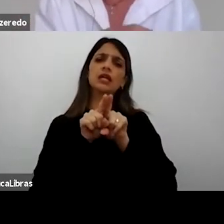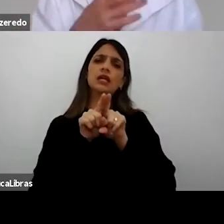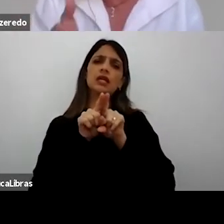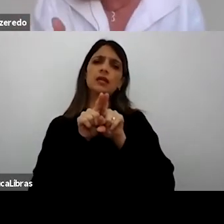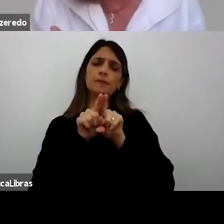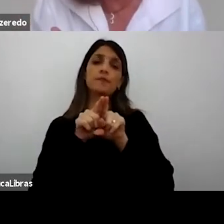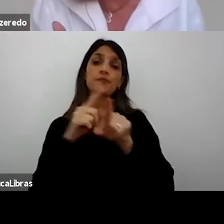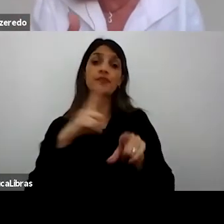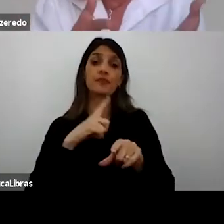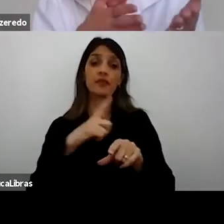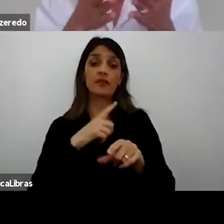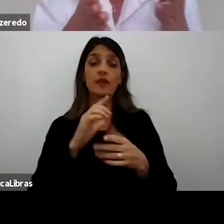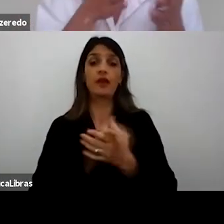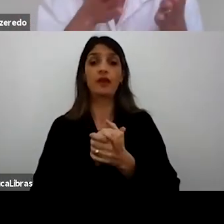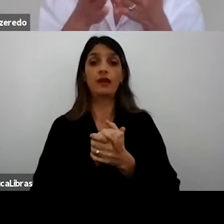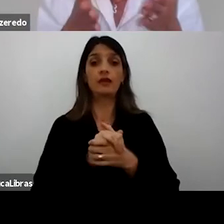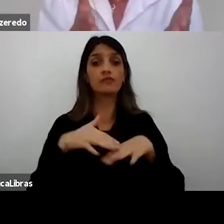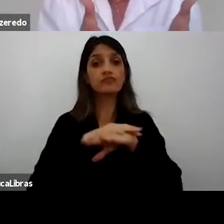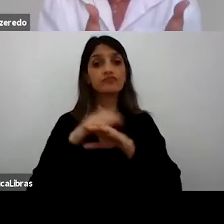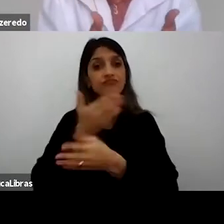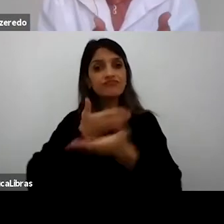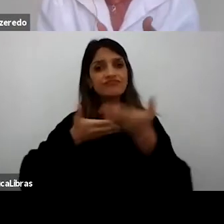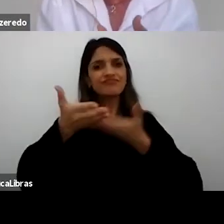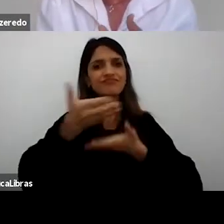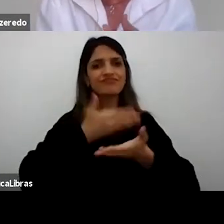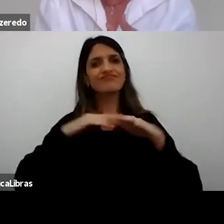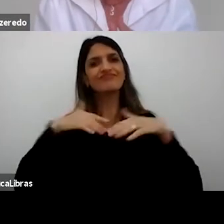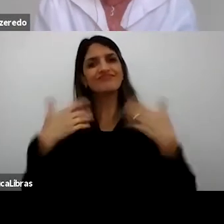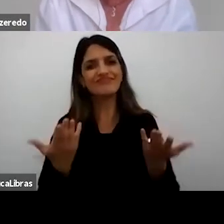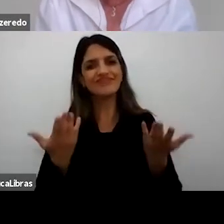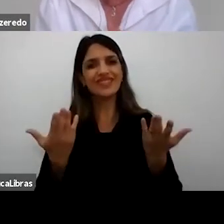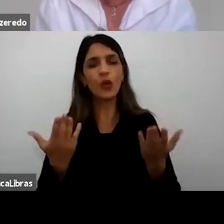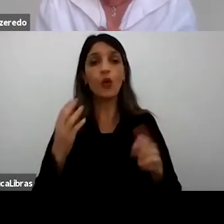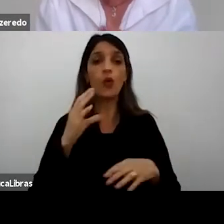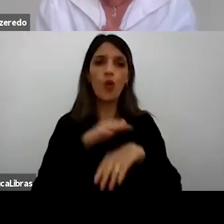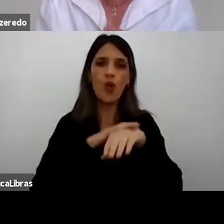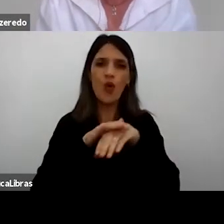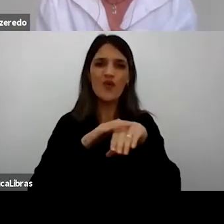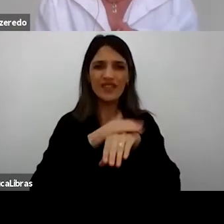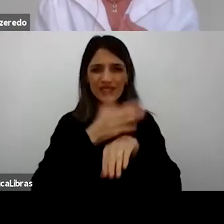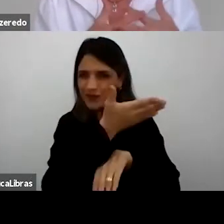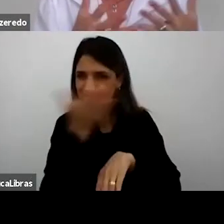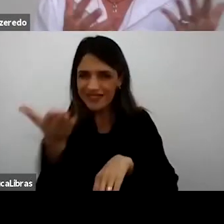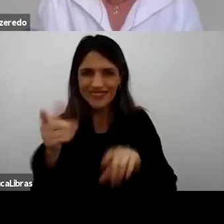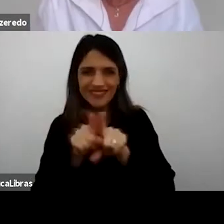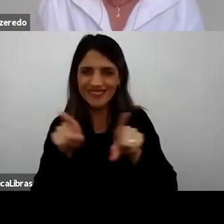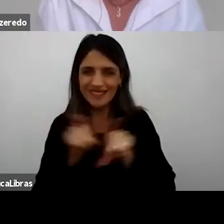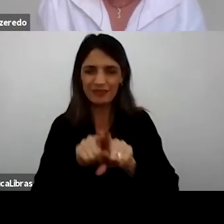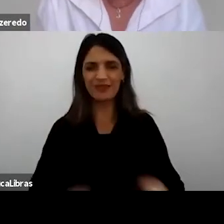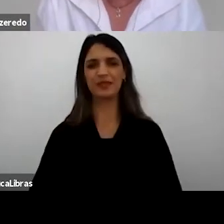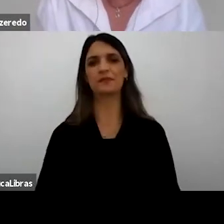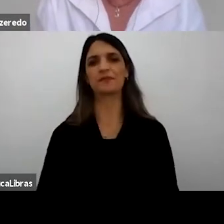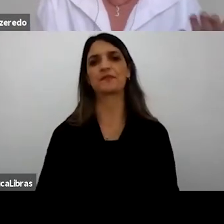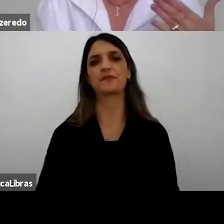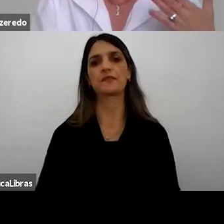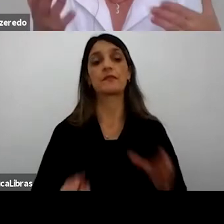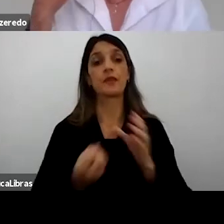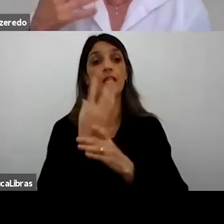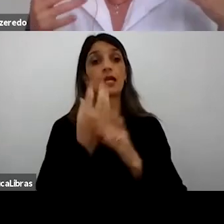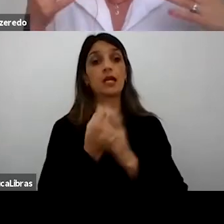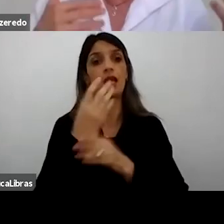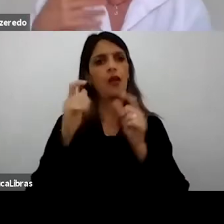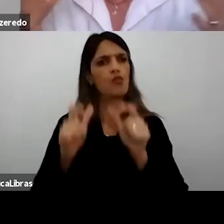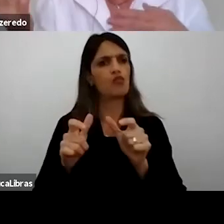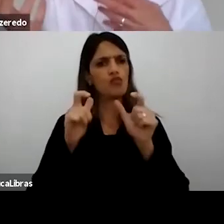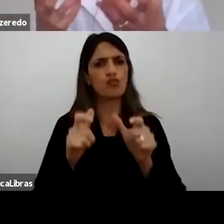agosto, gerando conversa. Então, a gente dialoga aí com essa diretriz do programa. Criar um ambiente favorável. Eu acho que vocês